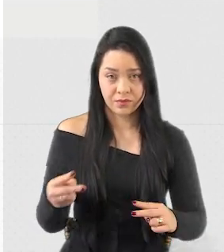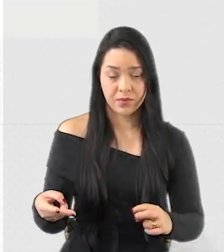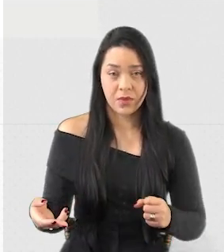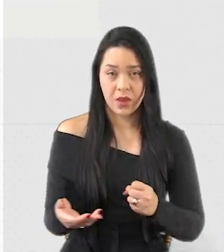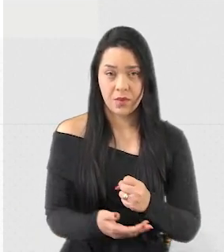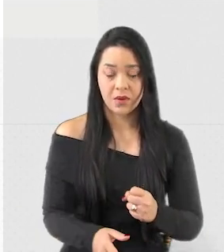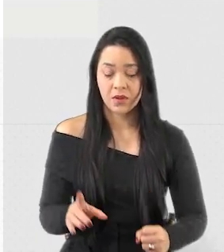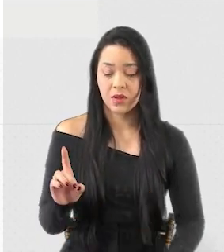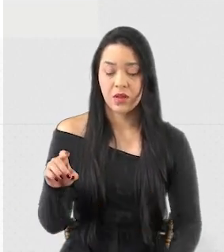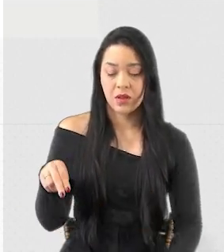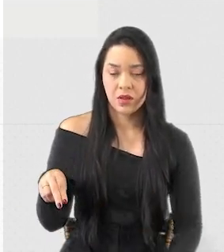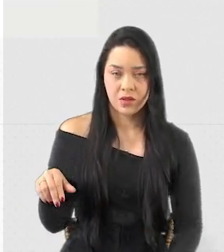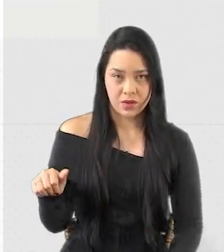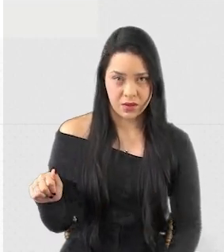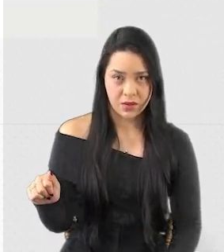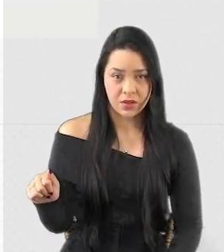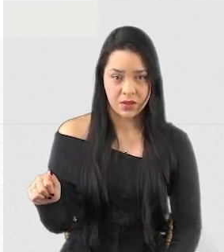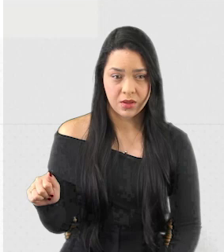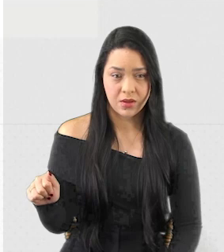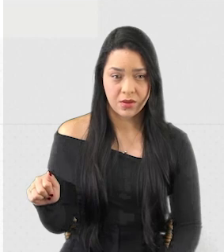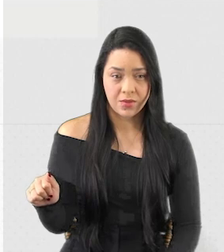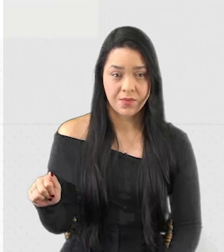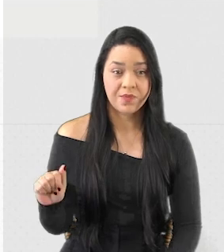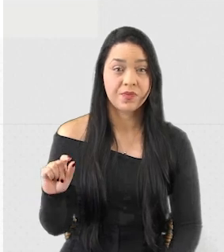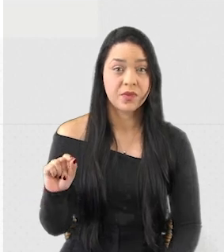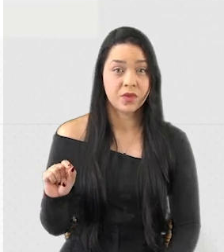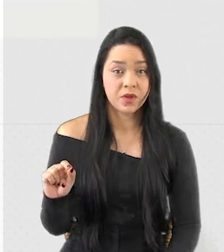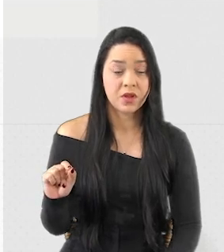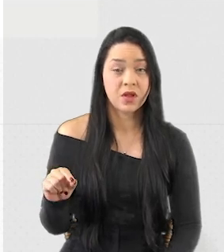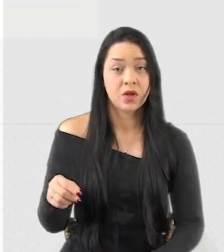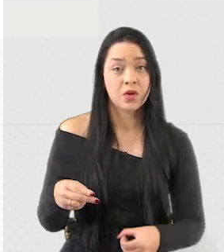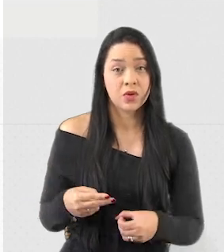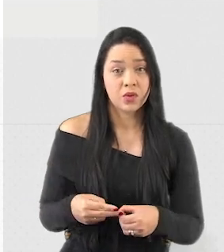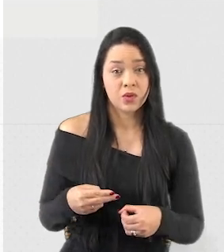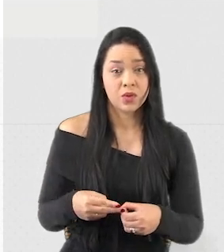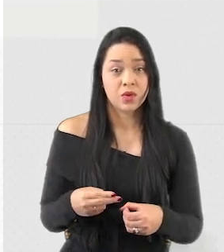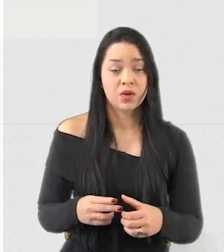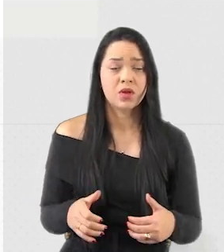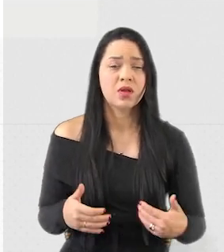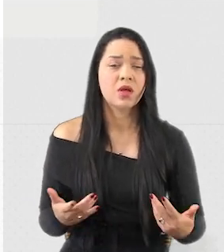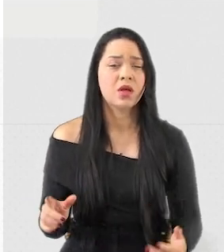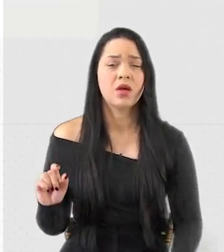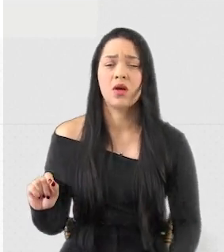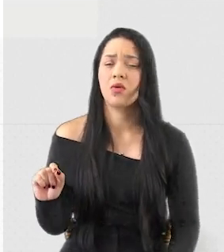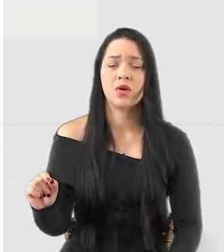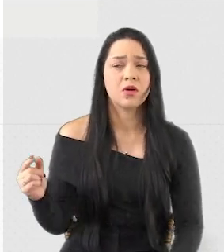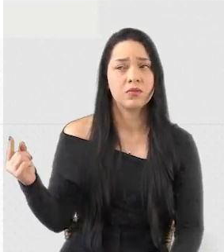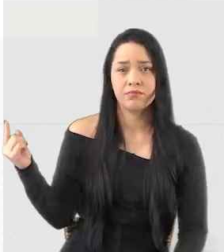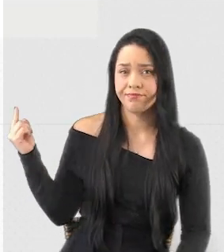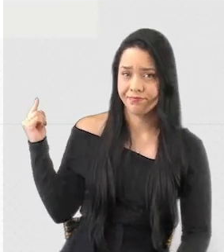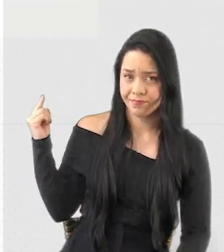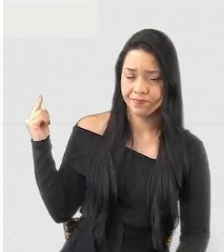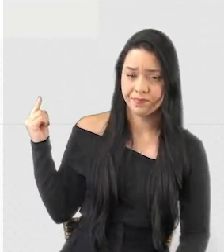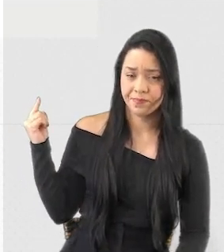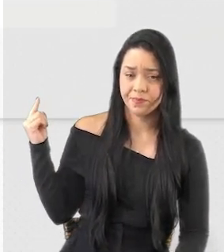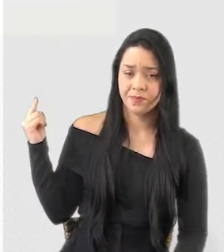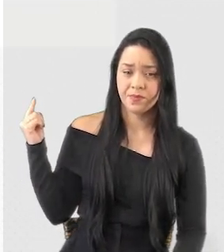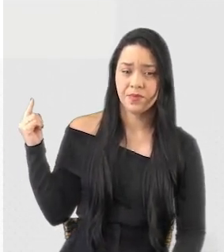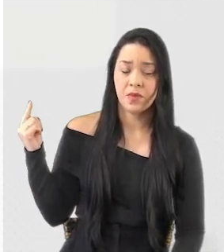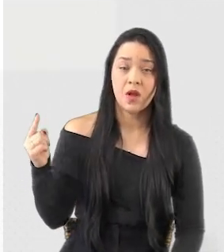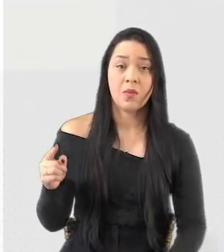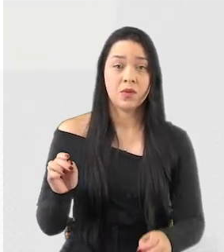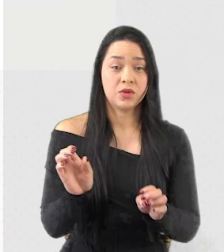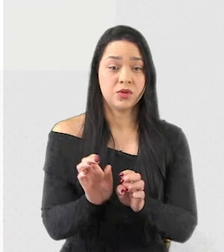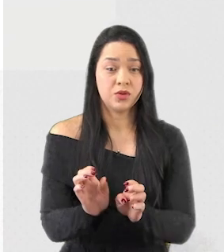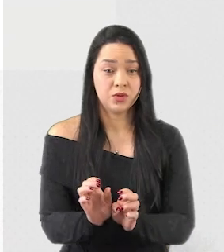DNA, a base do nosso material genético é nucleotídeo. E o que é o nucleotídeo? O nucleotídeo, pessoal, é uma